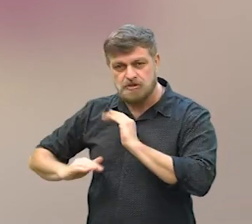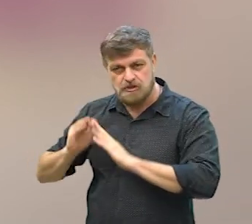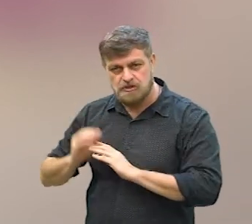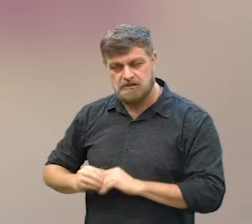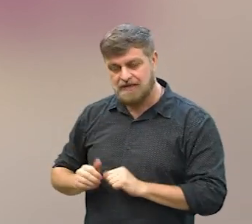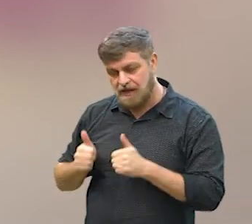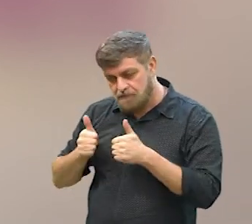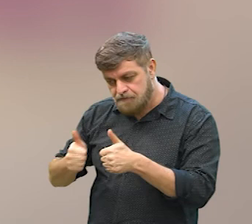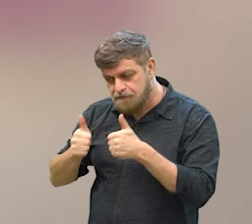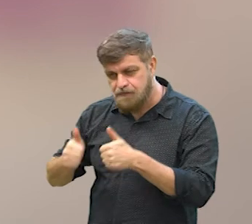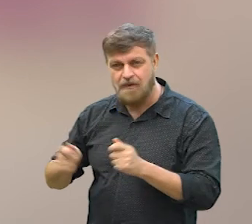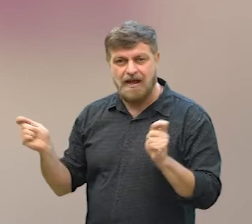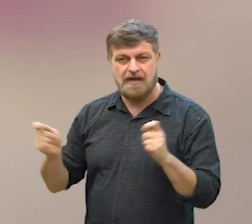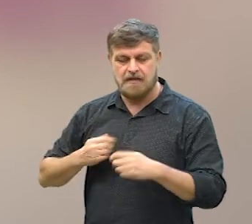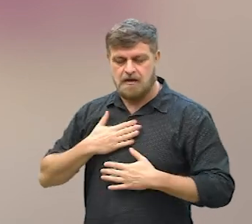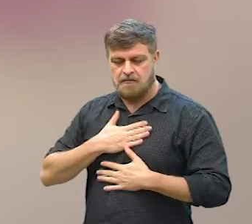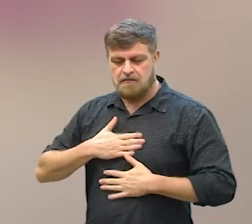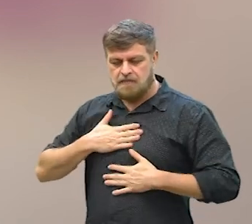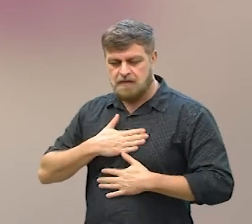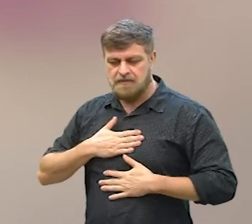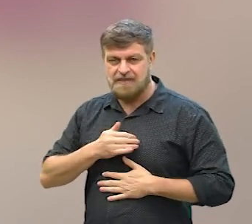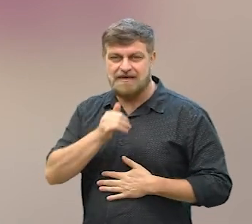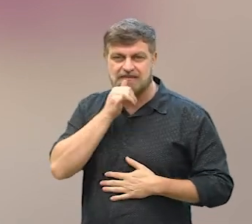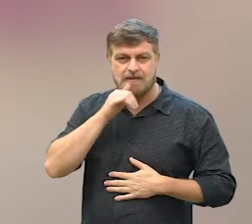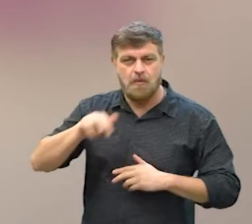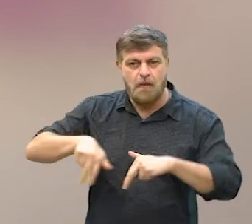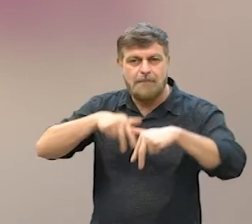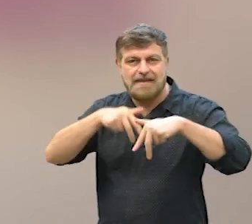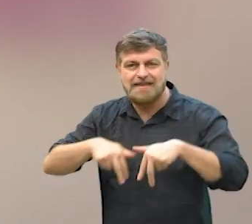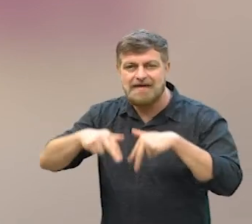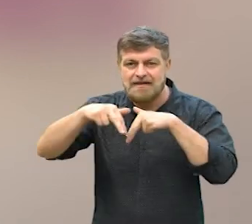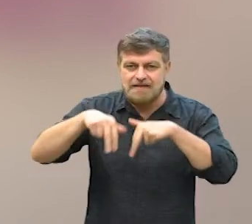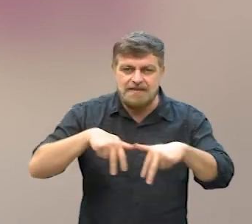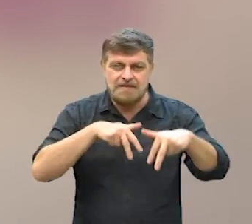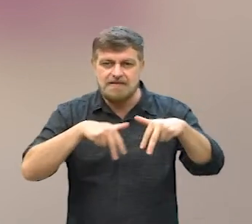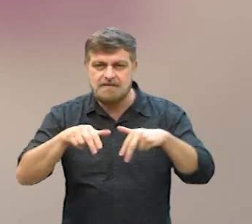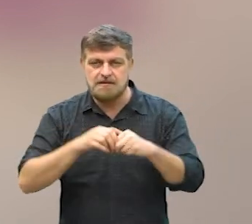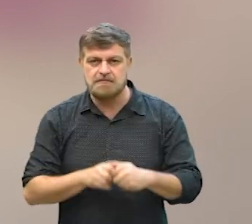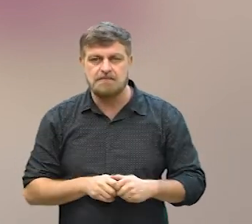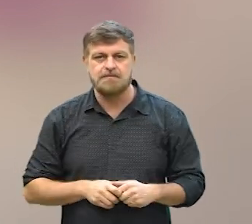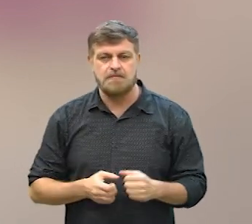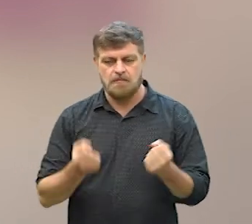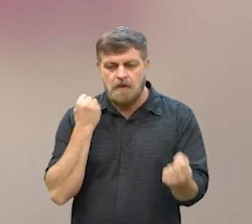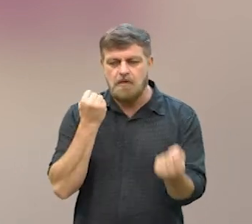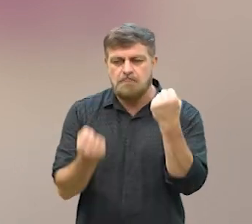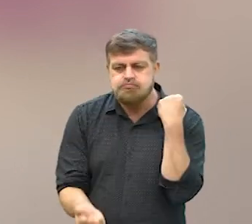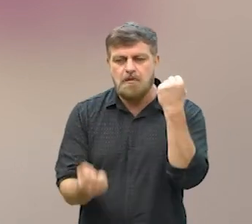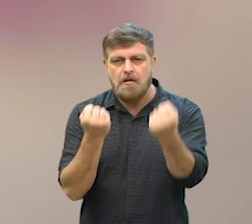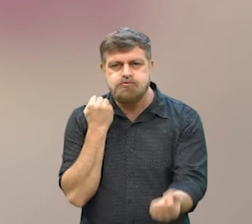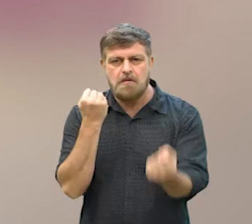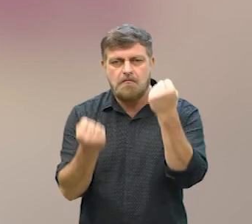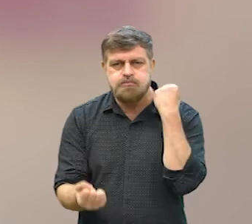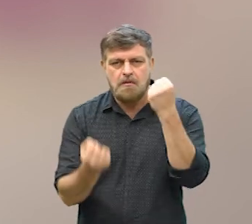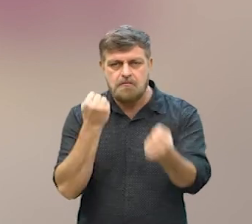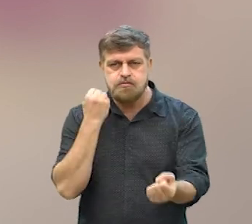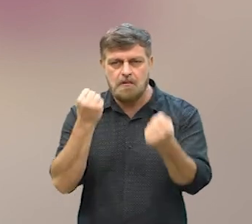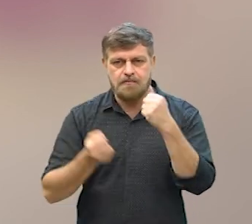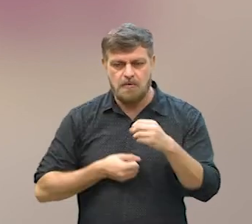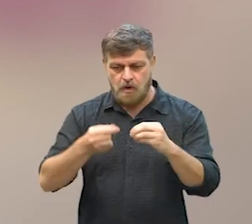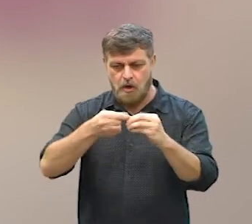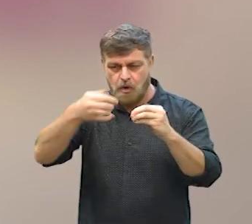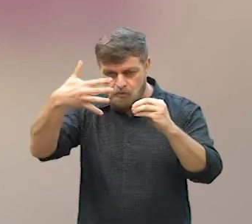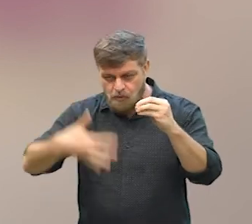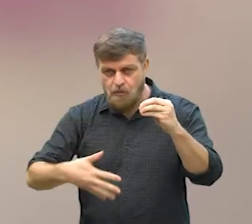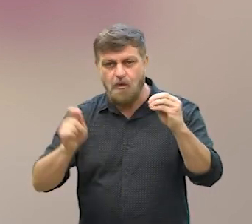você consiga se satisfazer. Então, uma dança, o aeróbico que o professor está dando ali na sala,